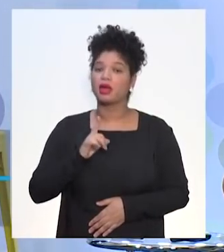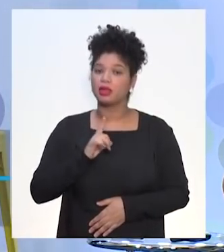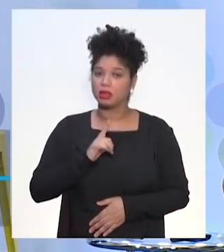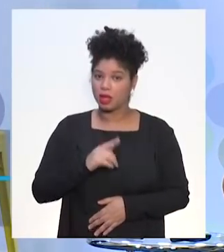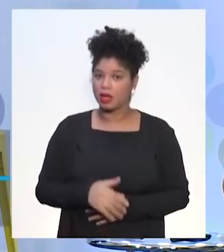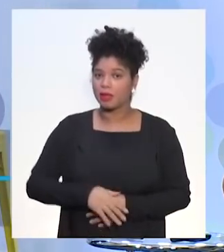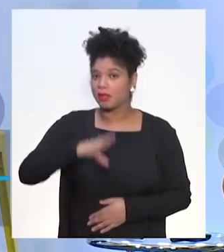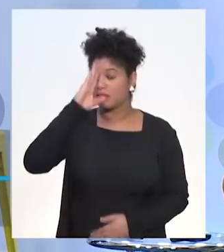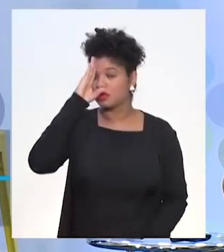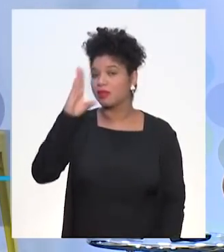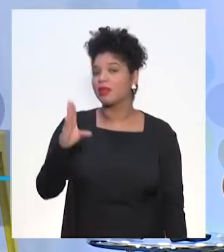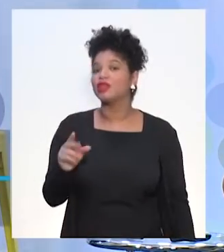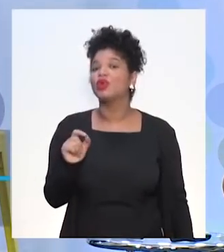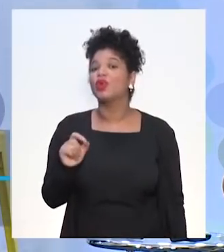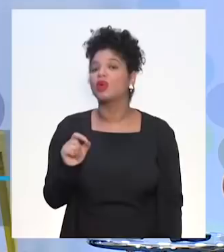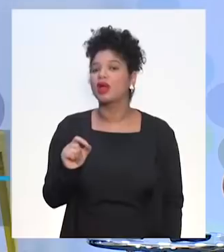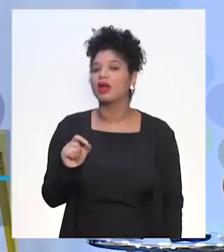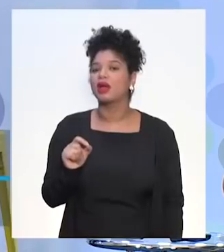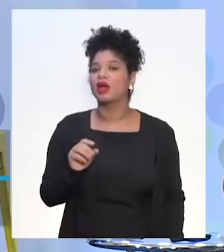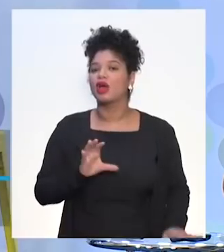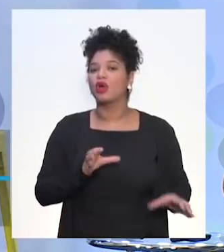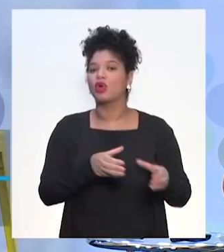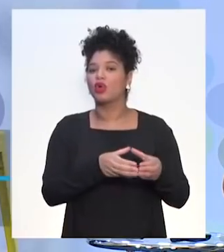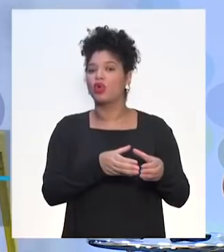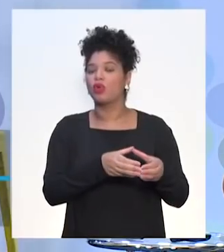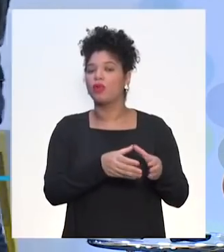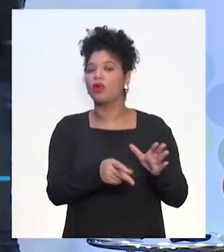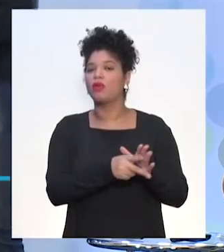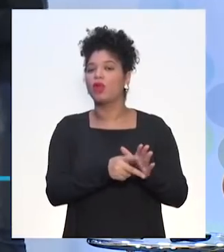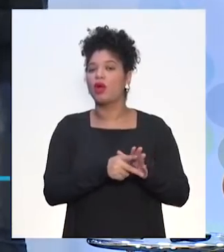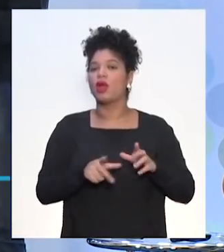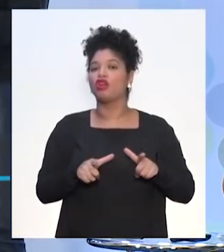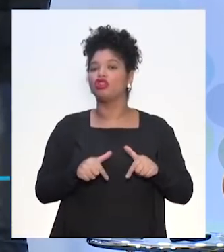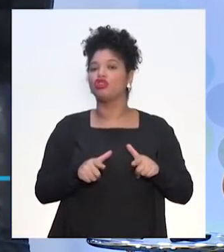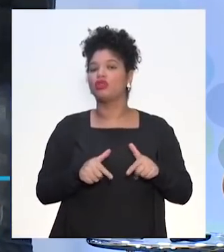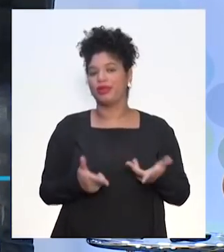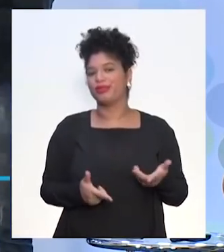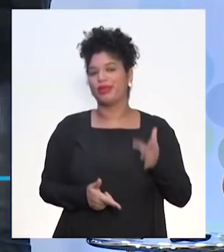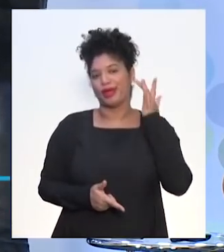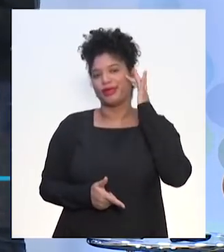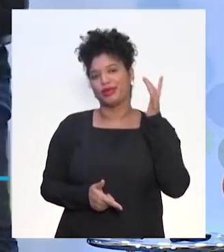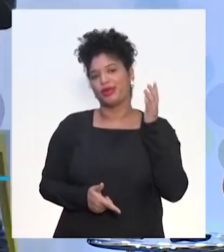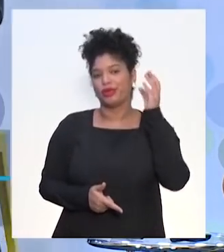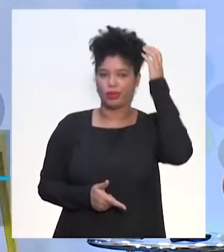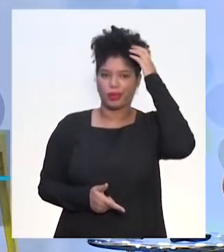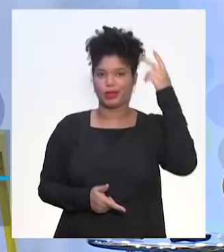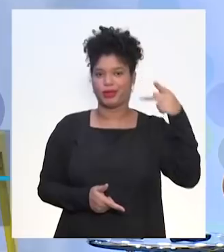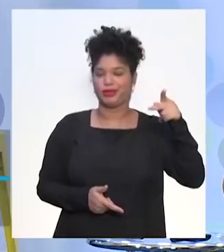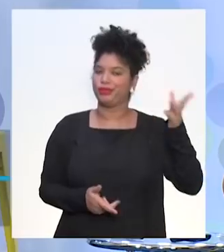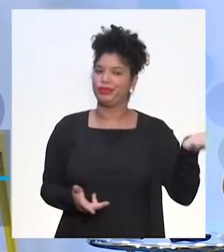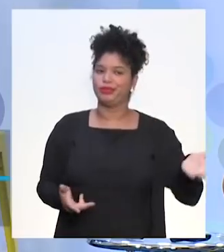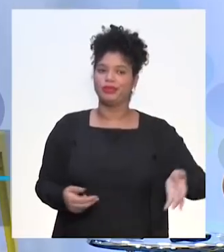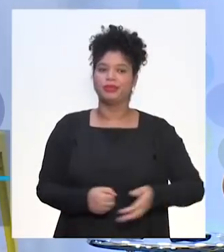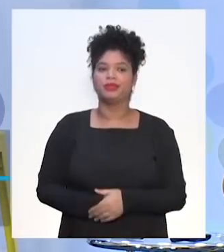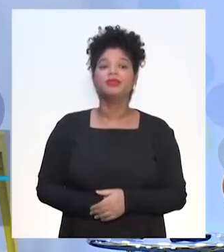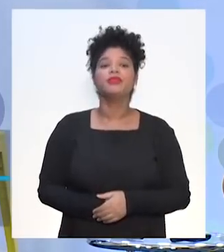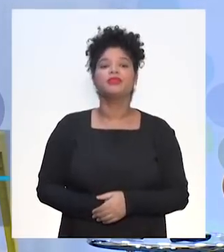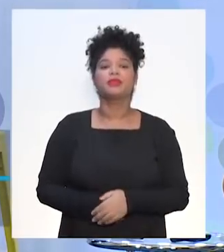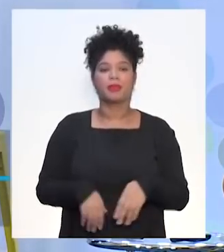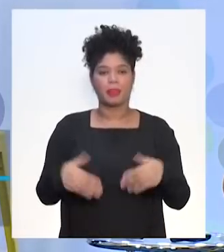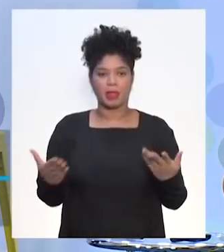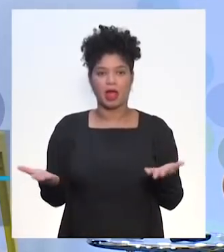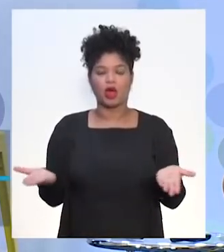culpado será principalmente a comunidade judaica. Vamos trocar agora o slide, por gentileza. Eu queria aqui fazer um